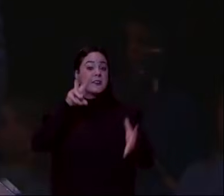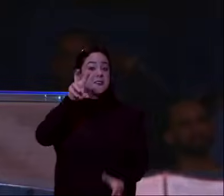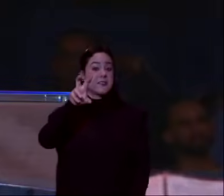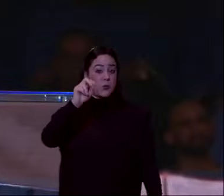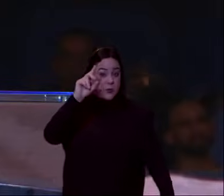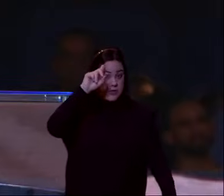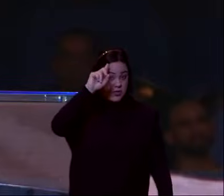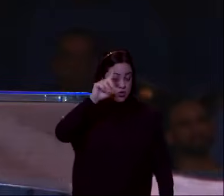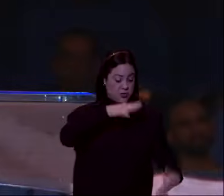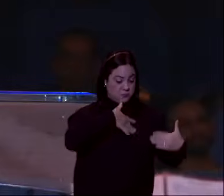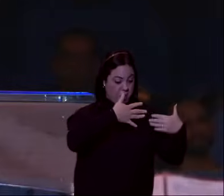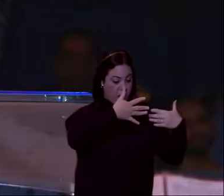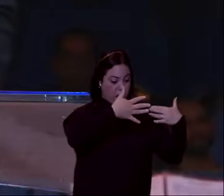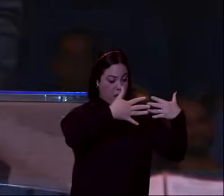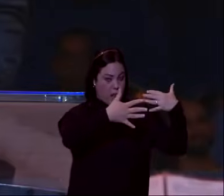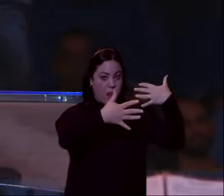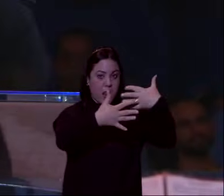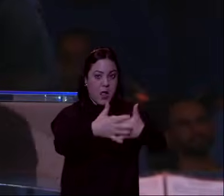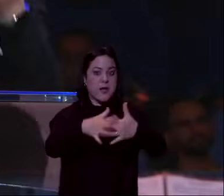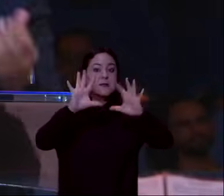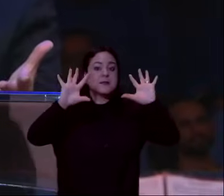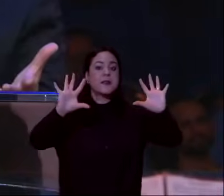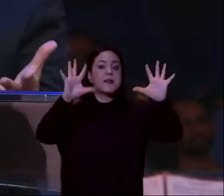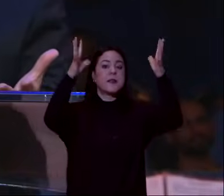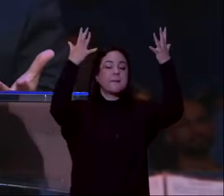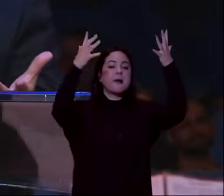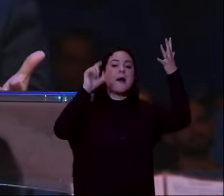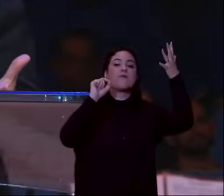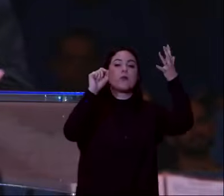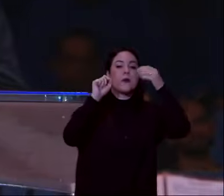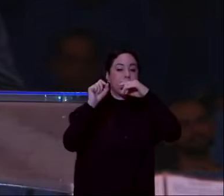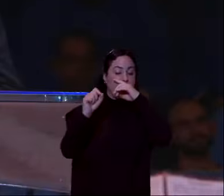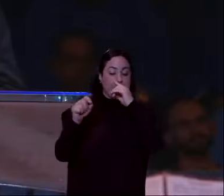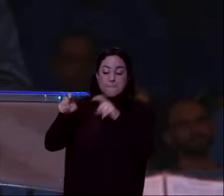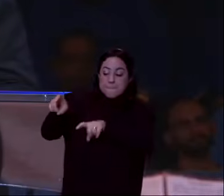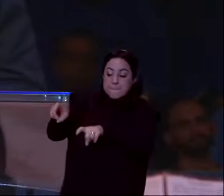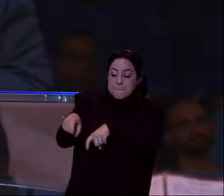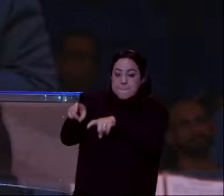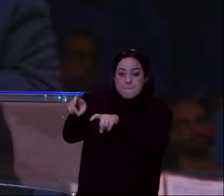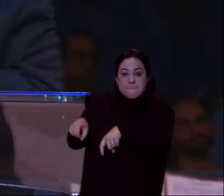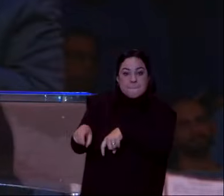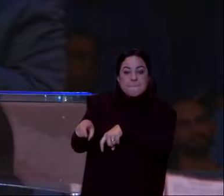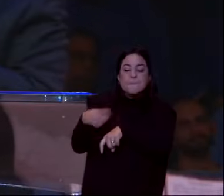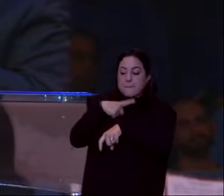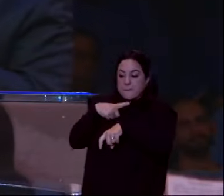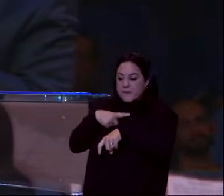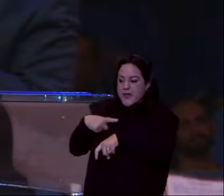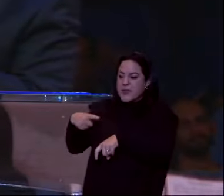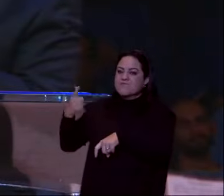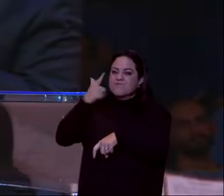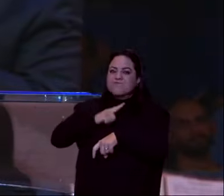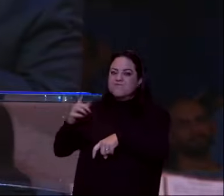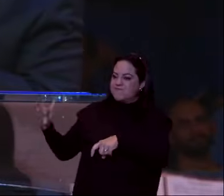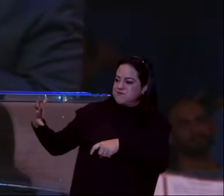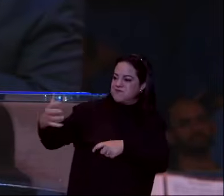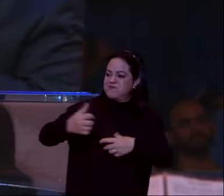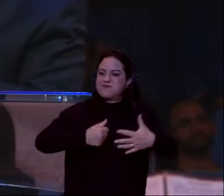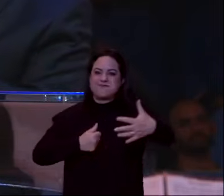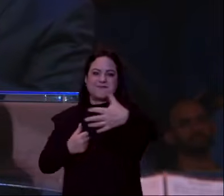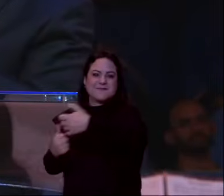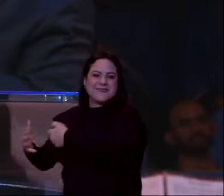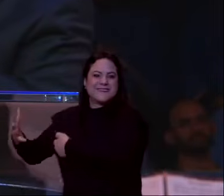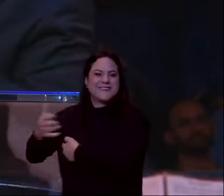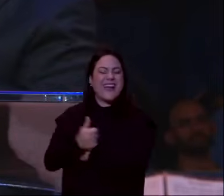uma festa que celebrava a bênção da colheita. E a ideia agora é: olha, eu